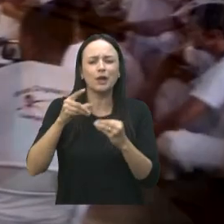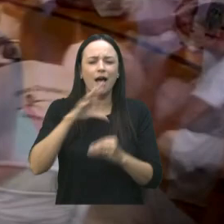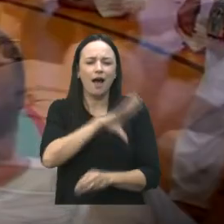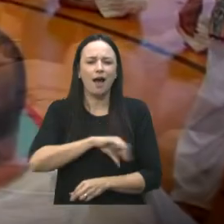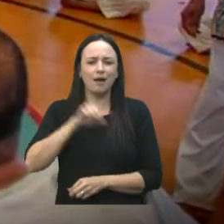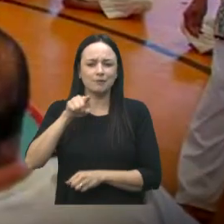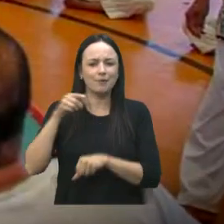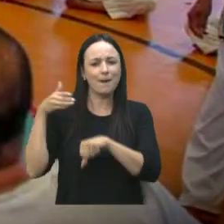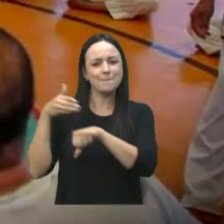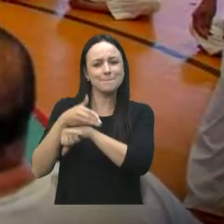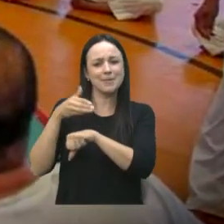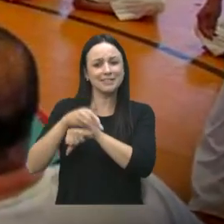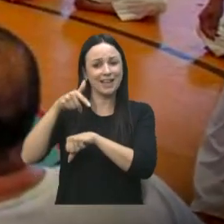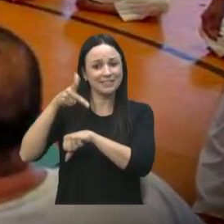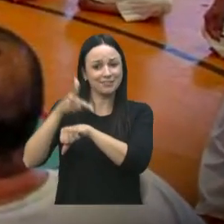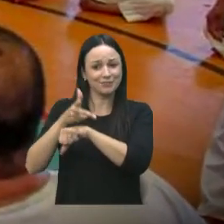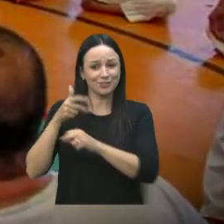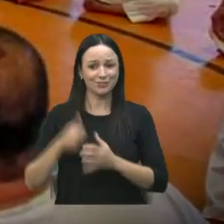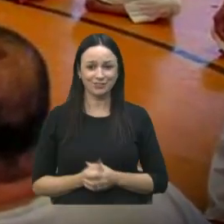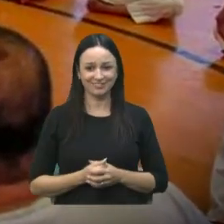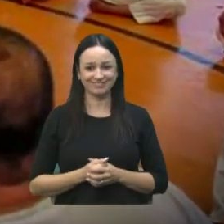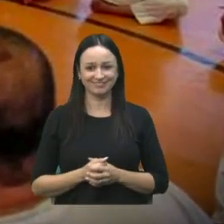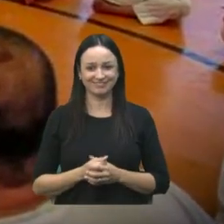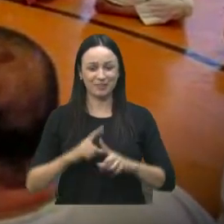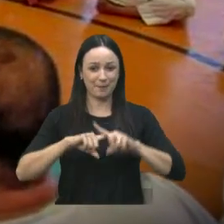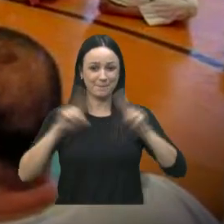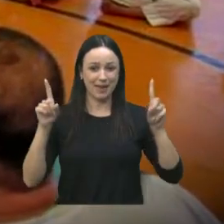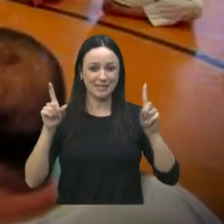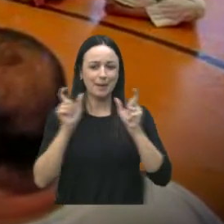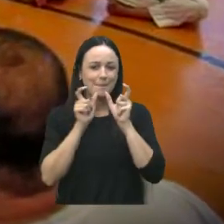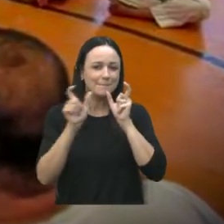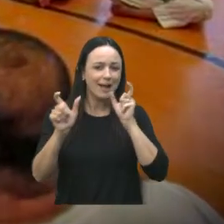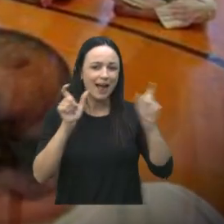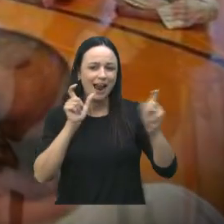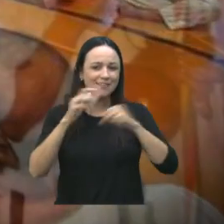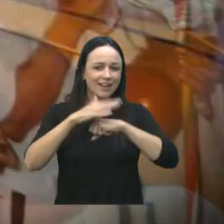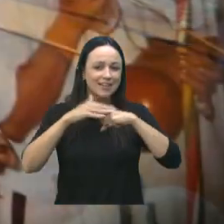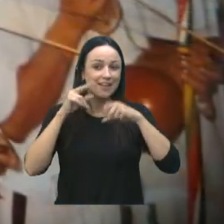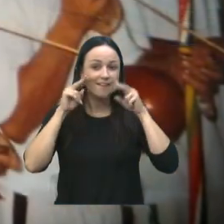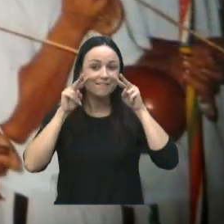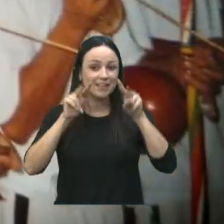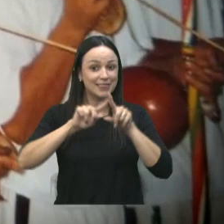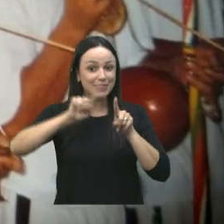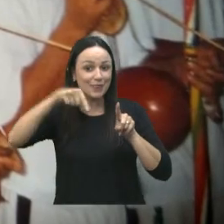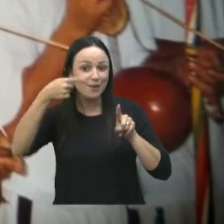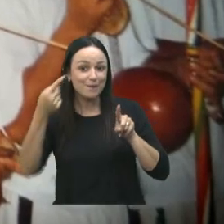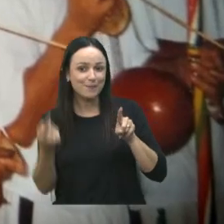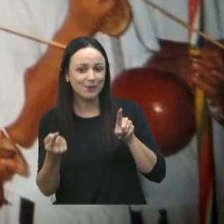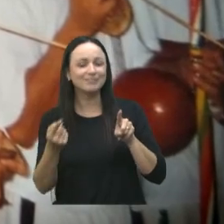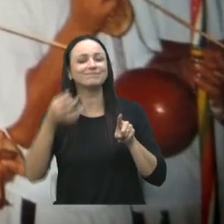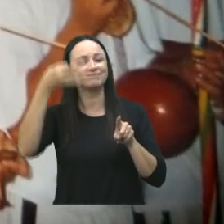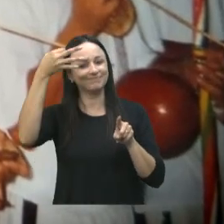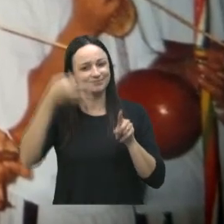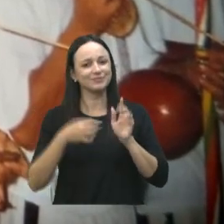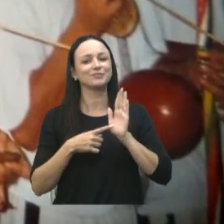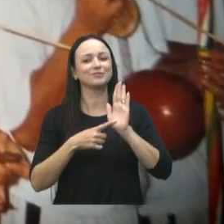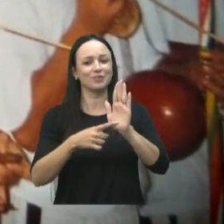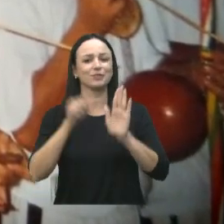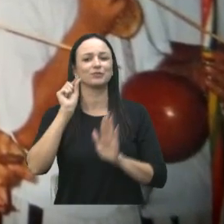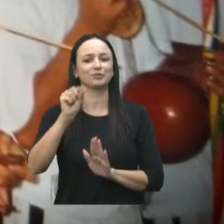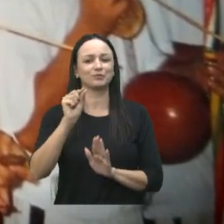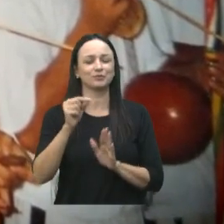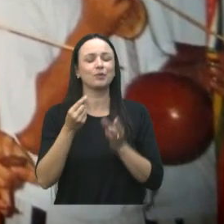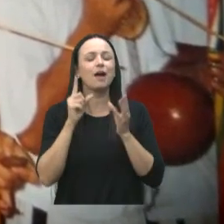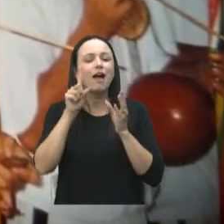pudessem participar deste vídeo. Mas as palavras de carinho que você verá a seguir com certeza demonstrarão o